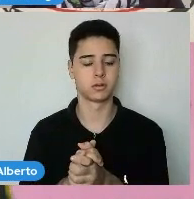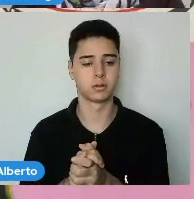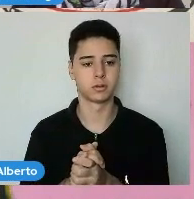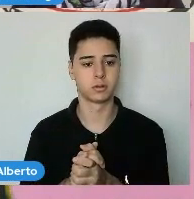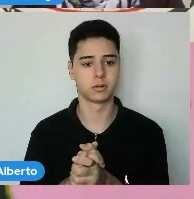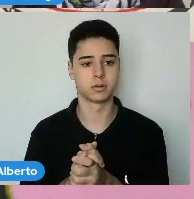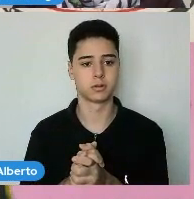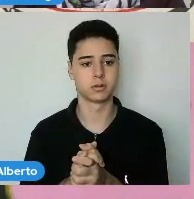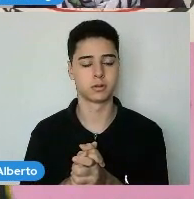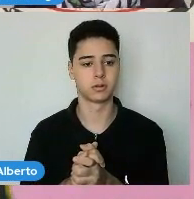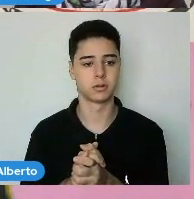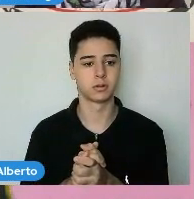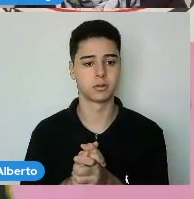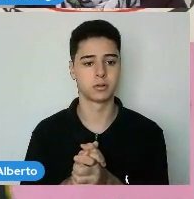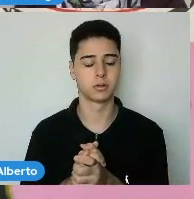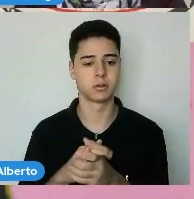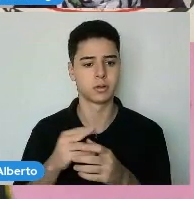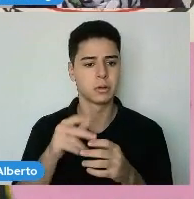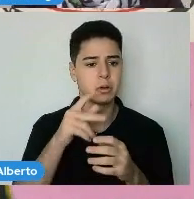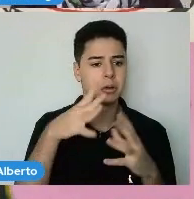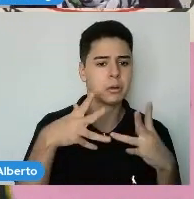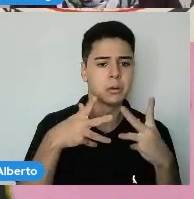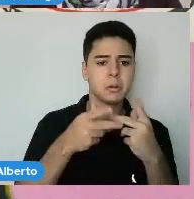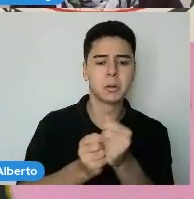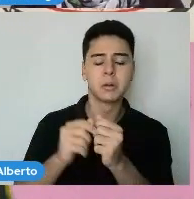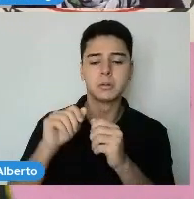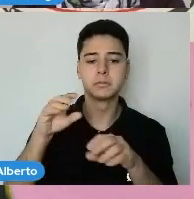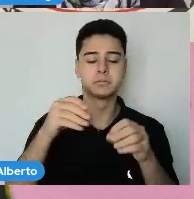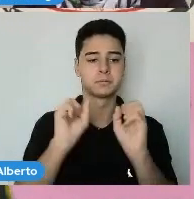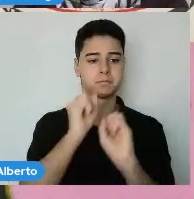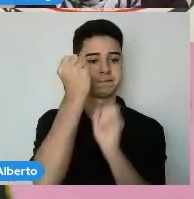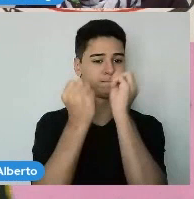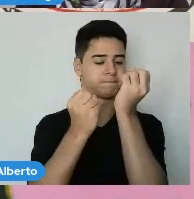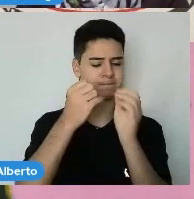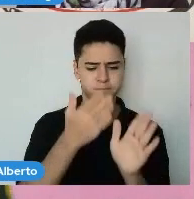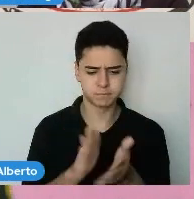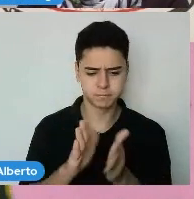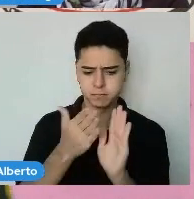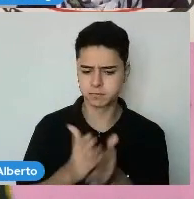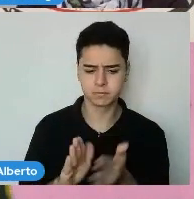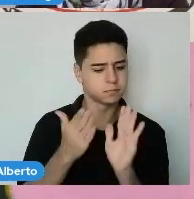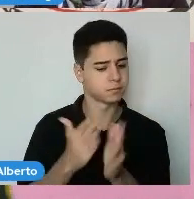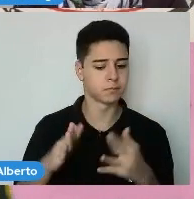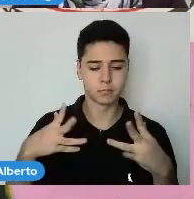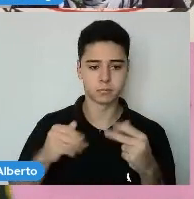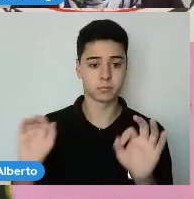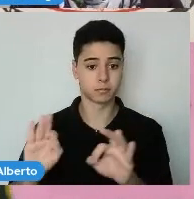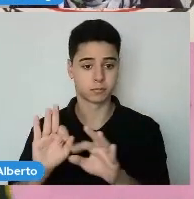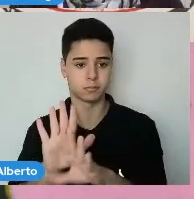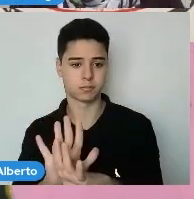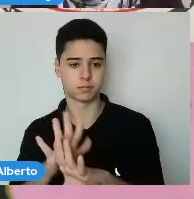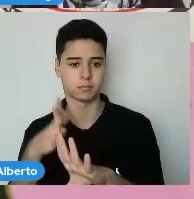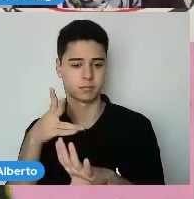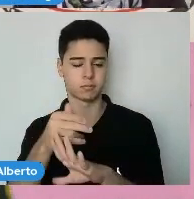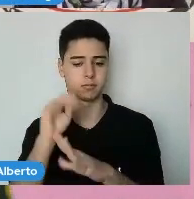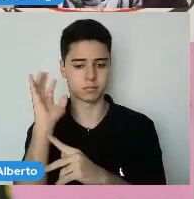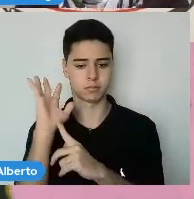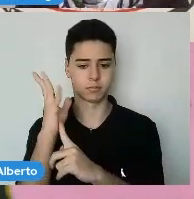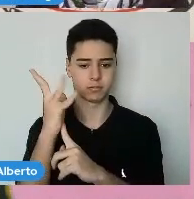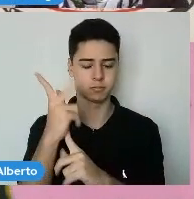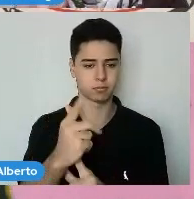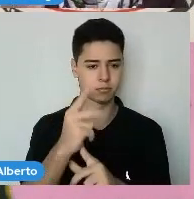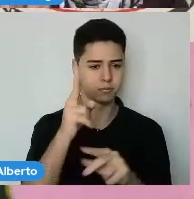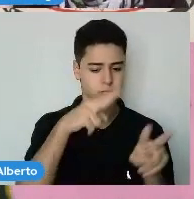as ideias paradigmáticas da sociedade industrial, assim, tentando propor um rompimento artístico,